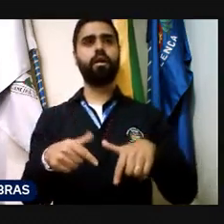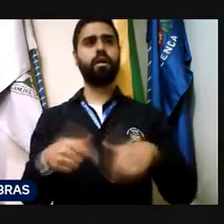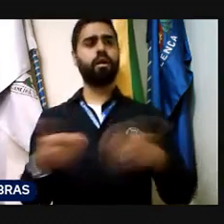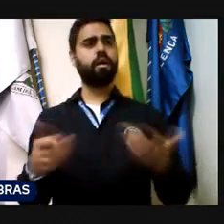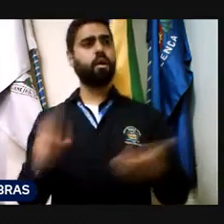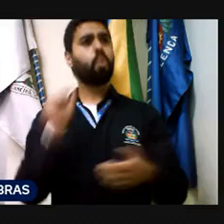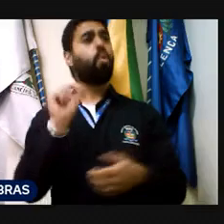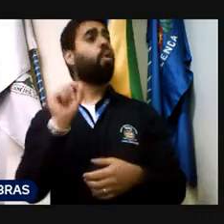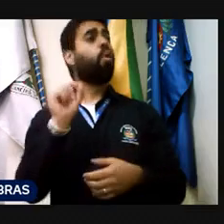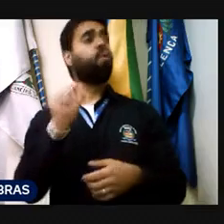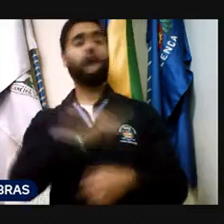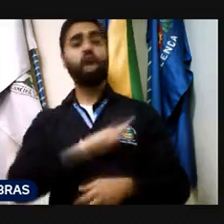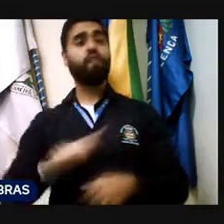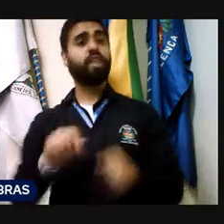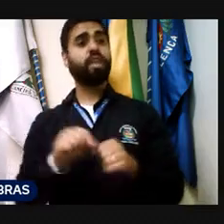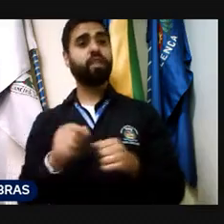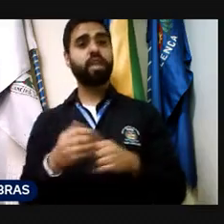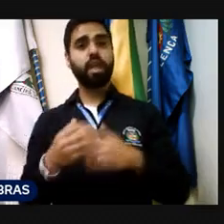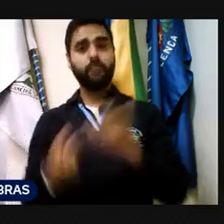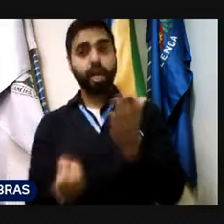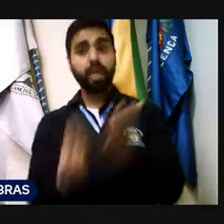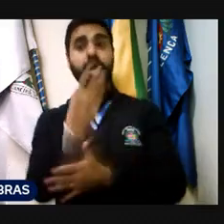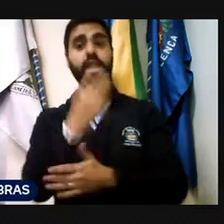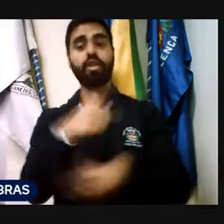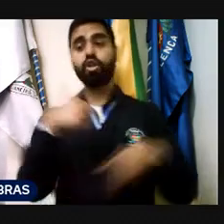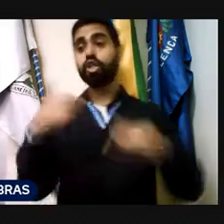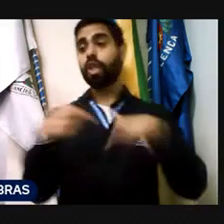governo tem feito para a gestão de emprego e renda na cidade?